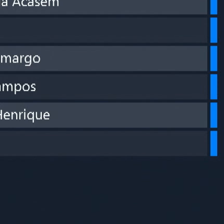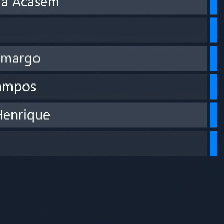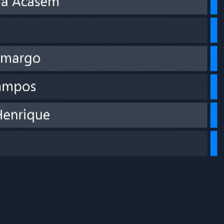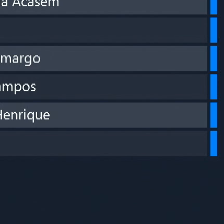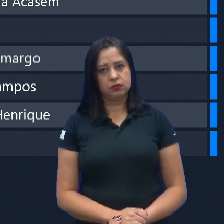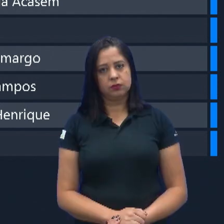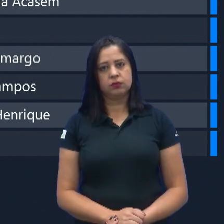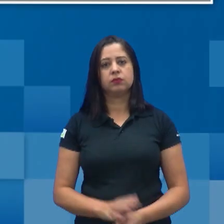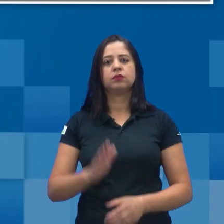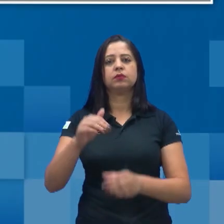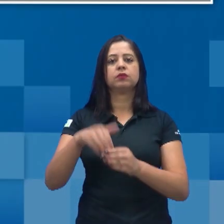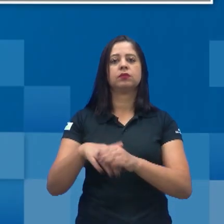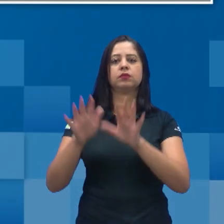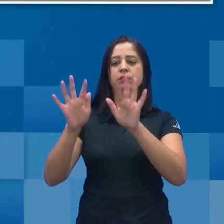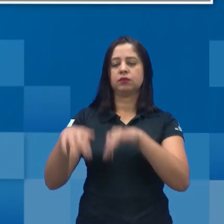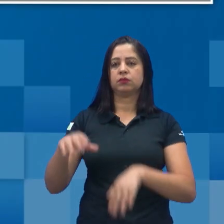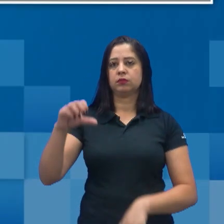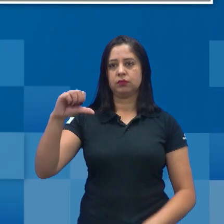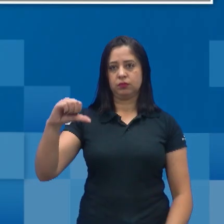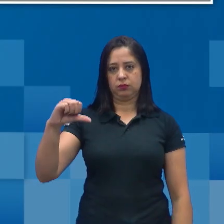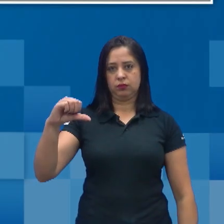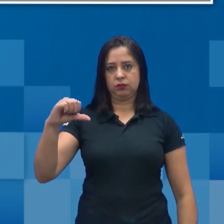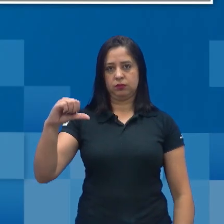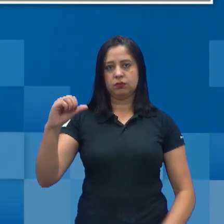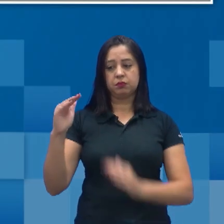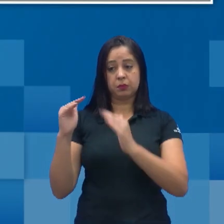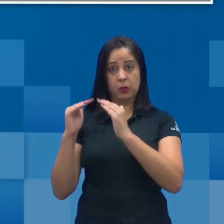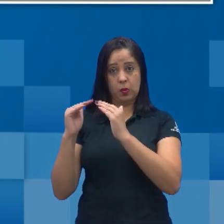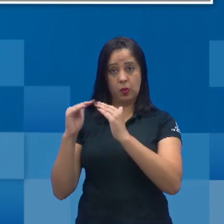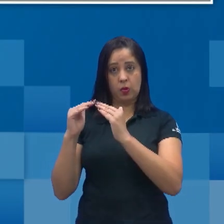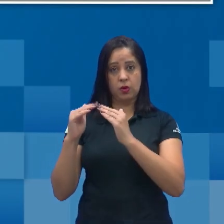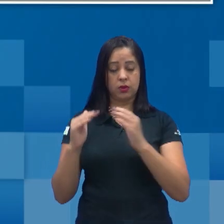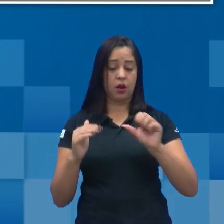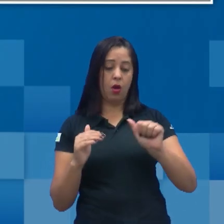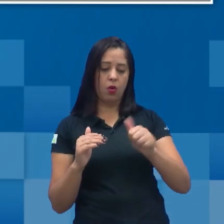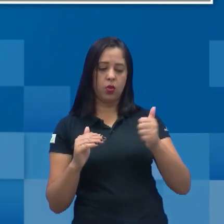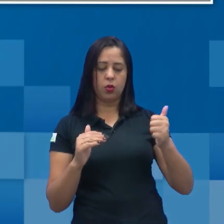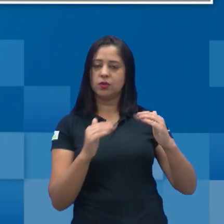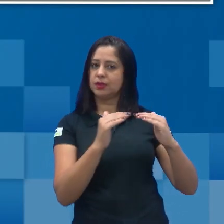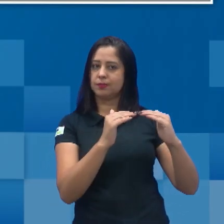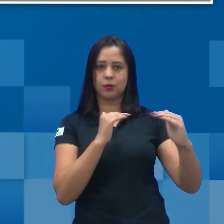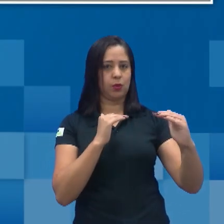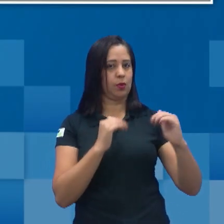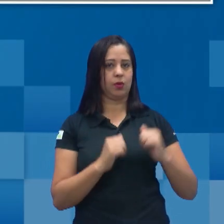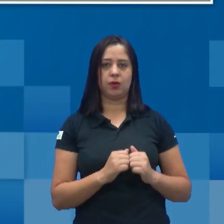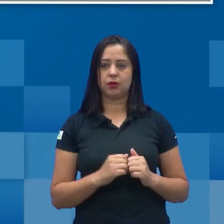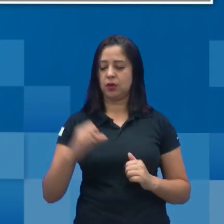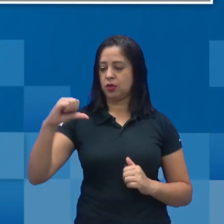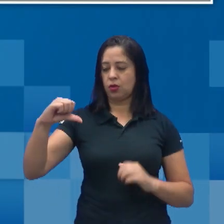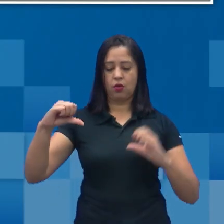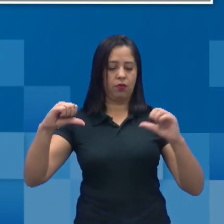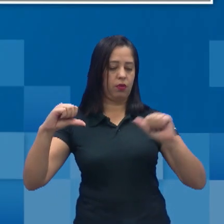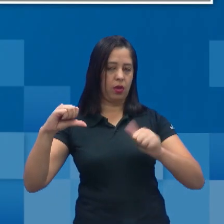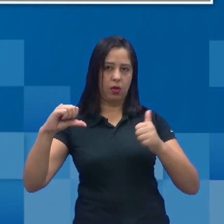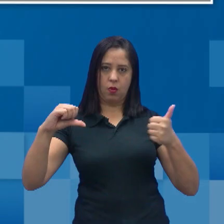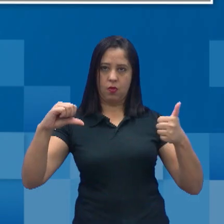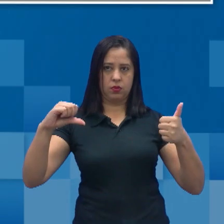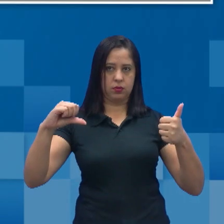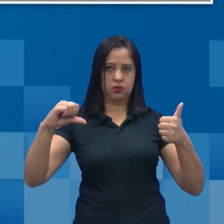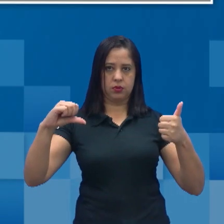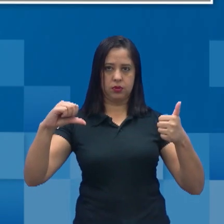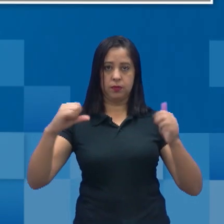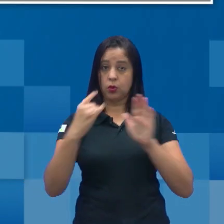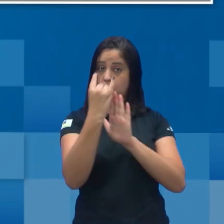Encerrada a votação. 9 votos favoráveis, 11 votos contrários. Com 9 votos favoráveis, 11 votos contrários, o requerimento